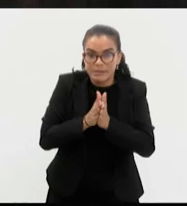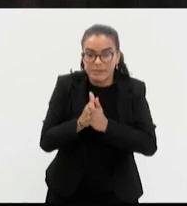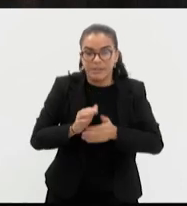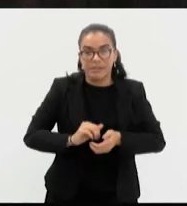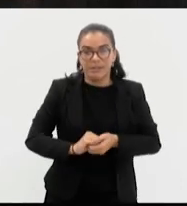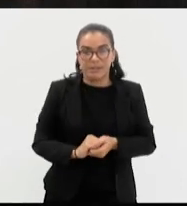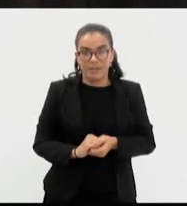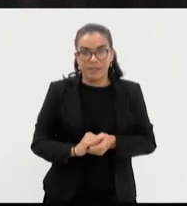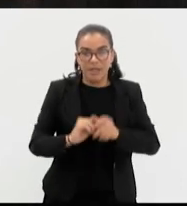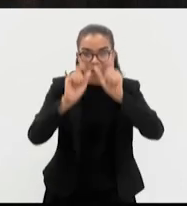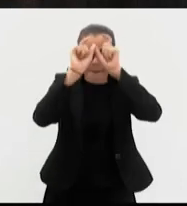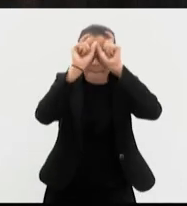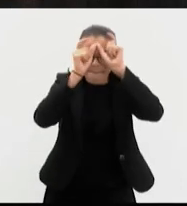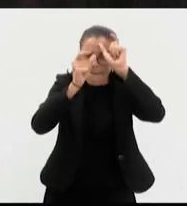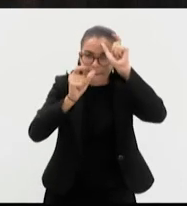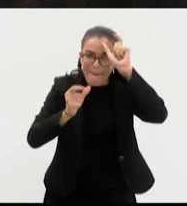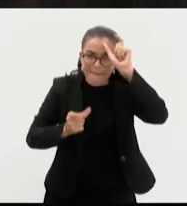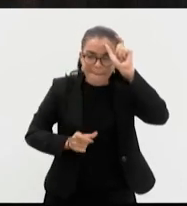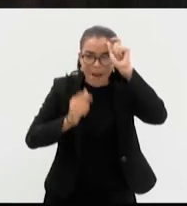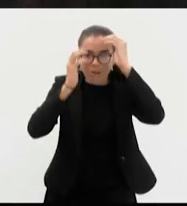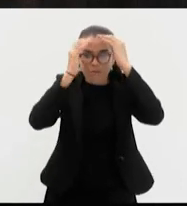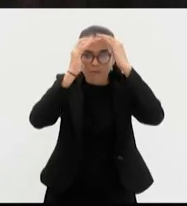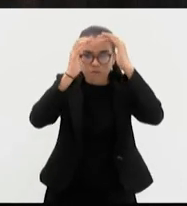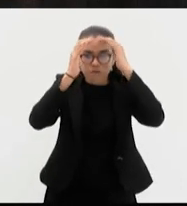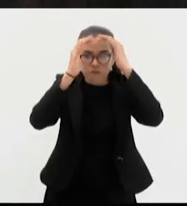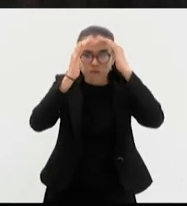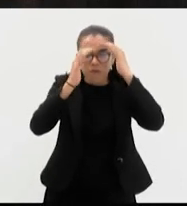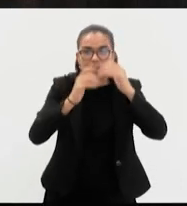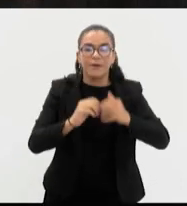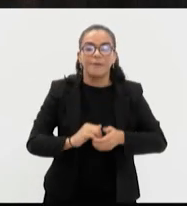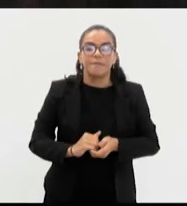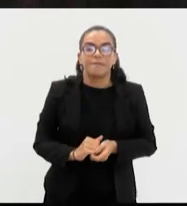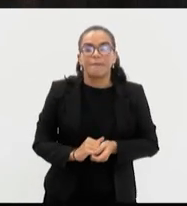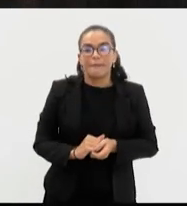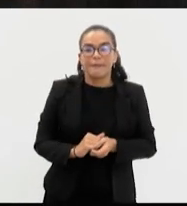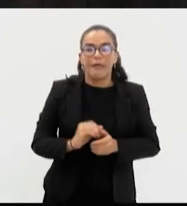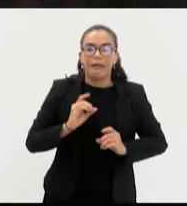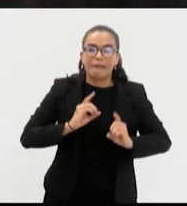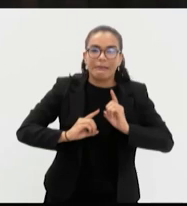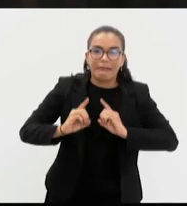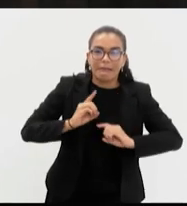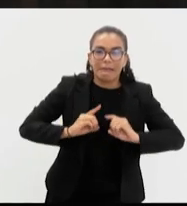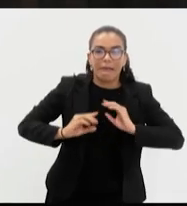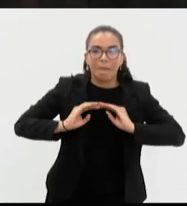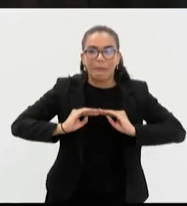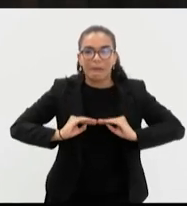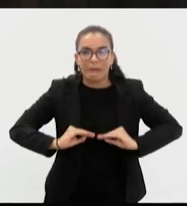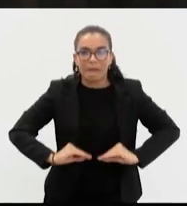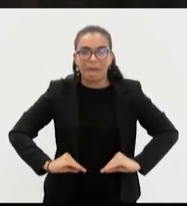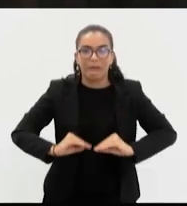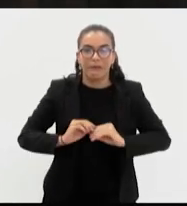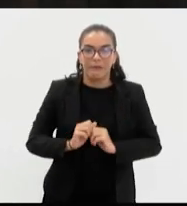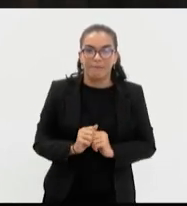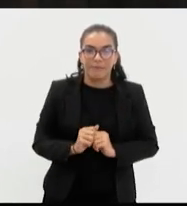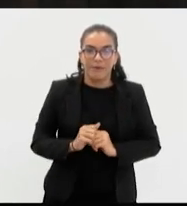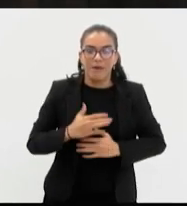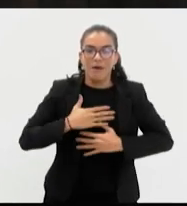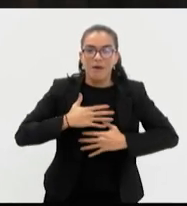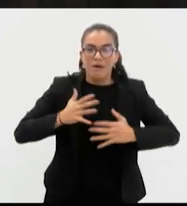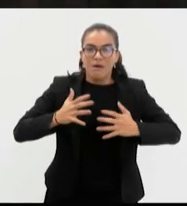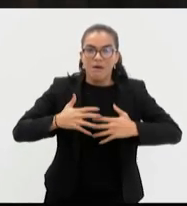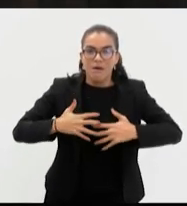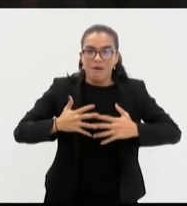ansiedade transtornos mentais comuns depressão asma